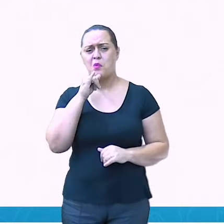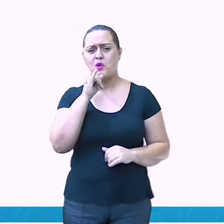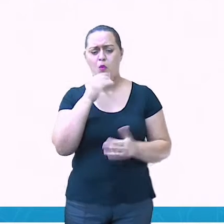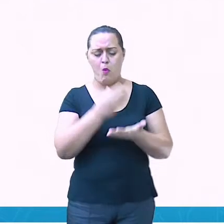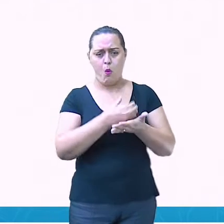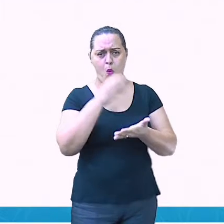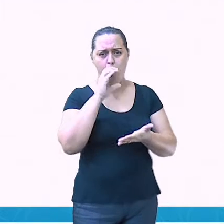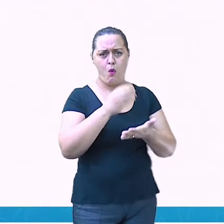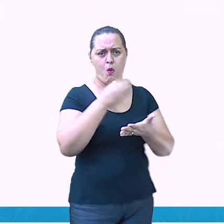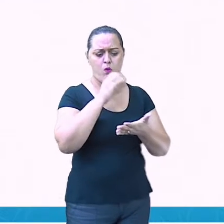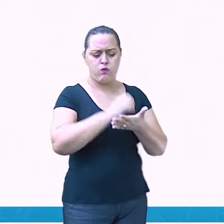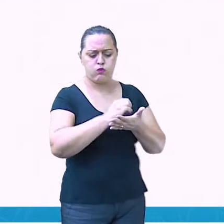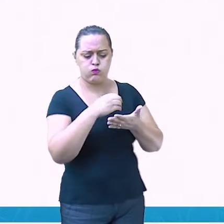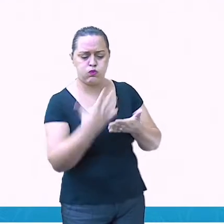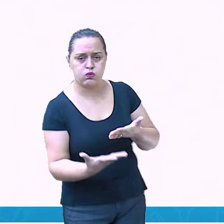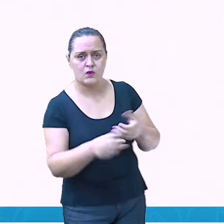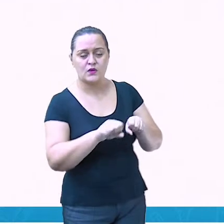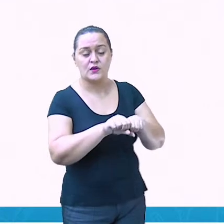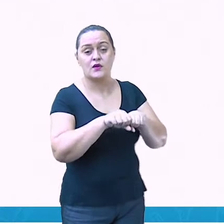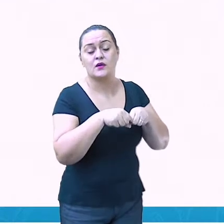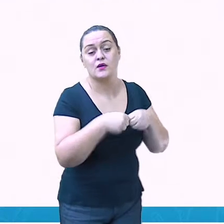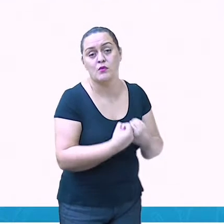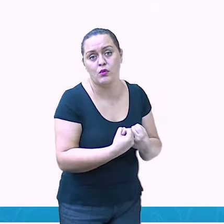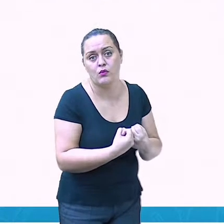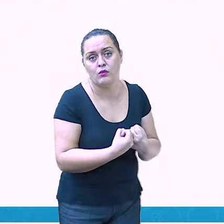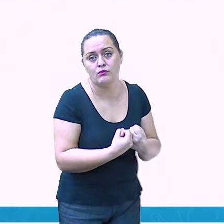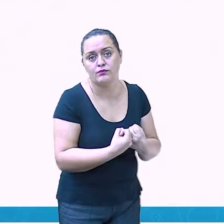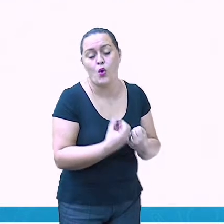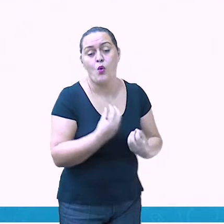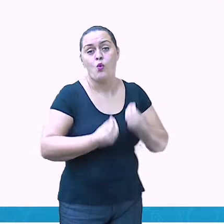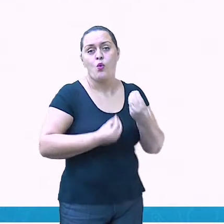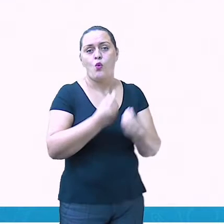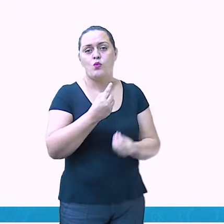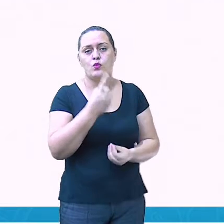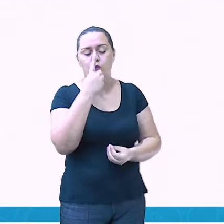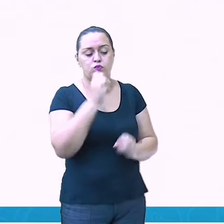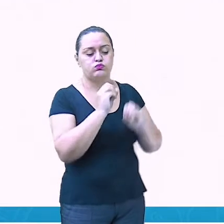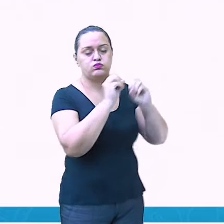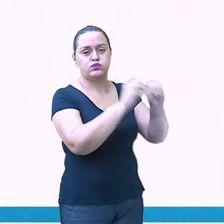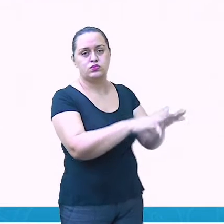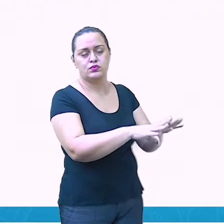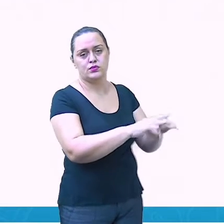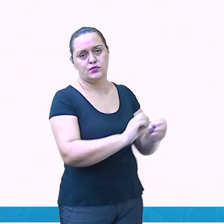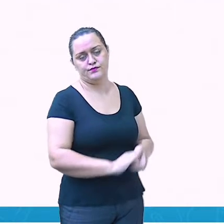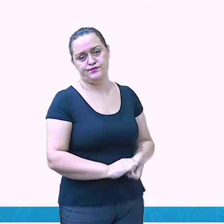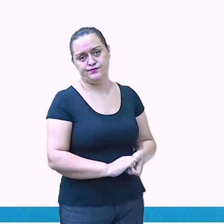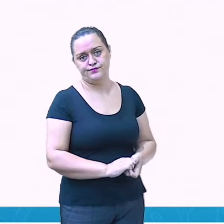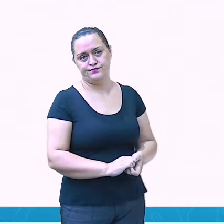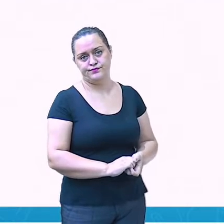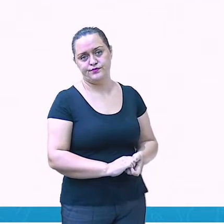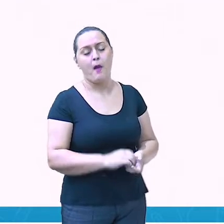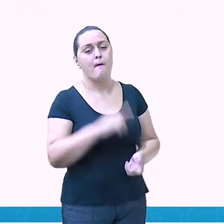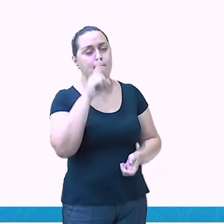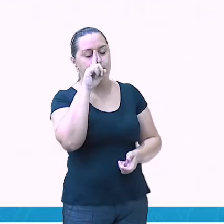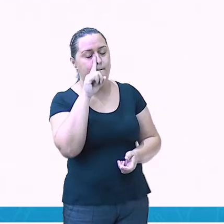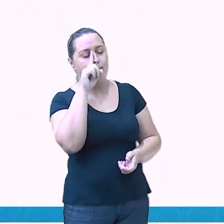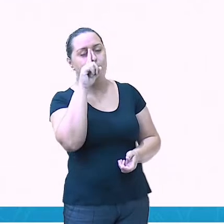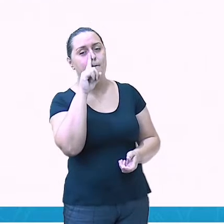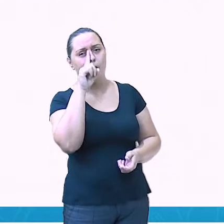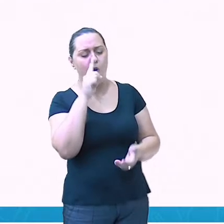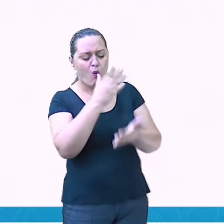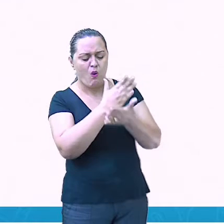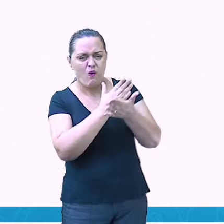desse lixo? Nós estamos colocando a vida do outro em risco? Como que eu estou poluindo? Eu simplesmente chego e jogo em qualquer